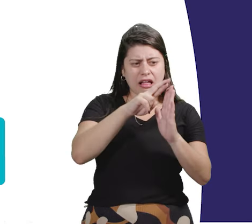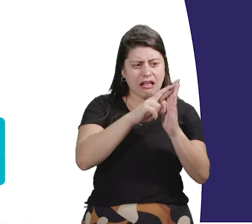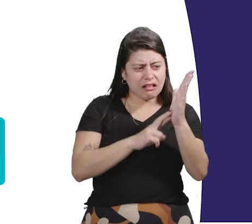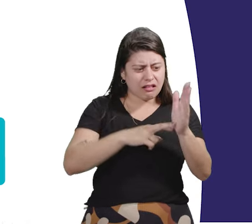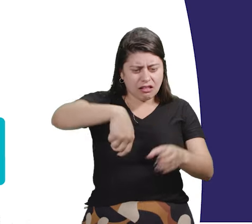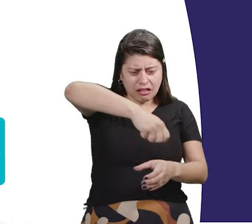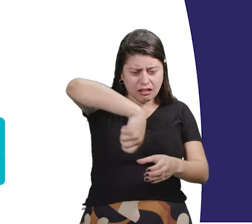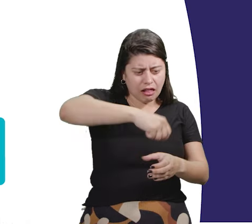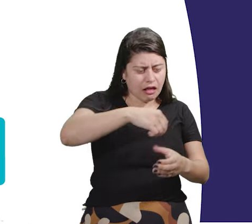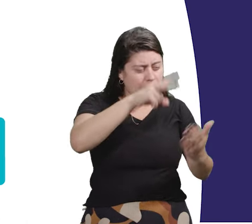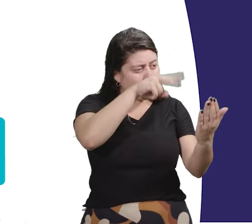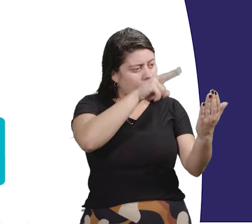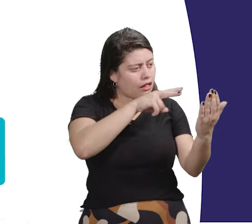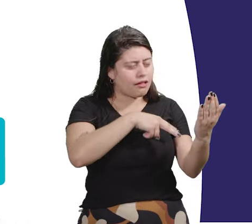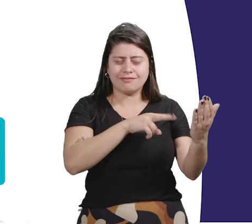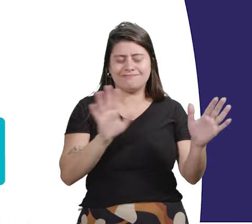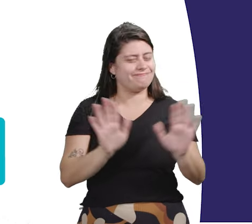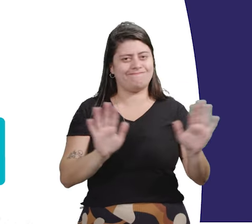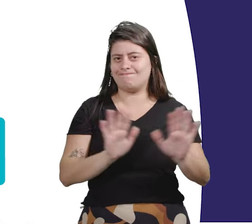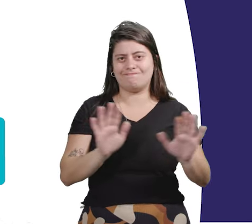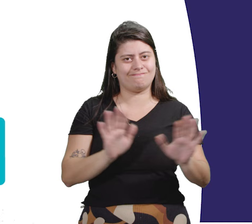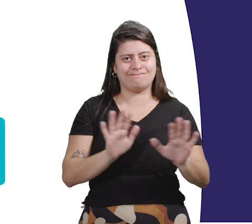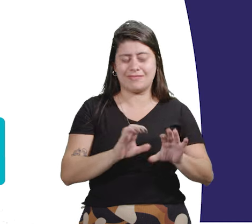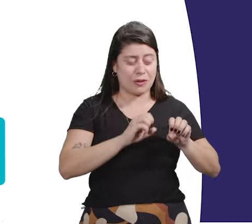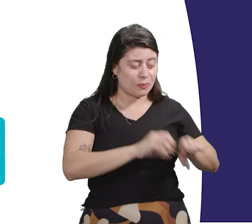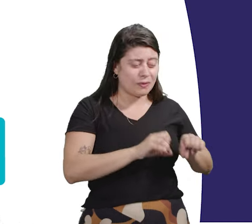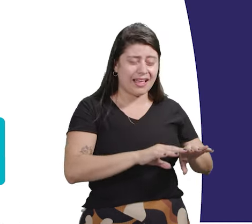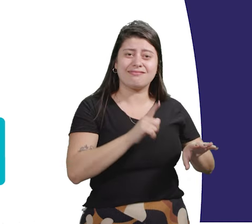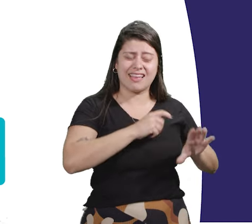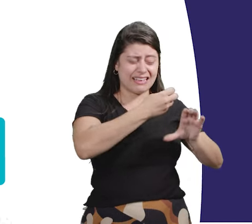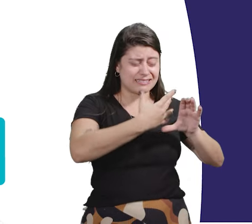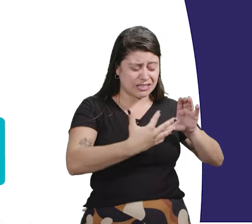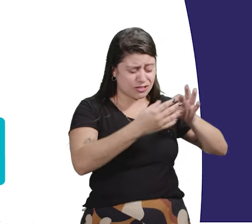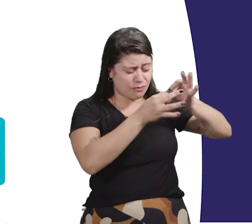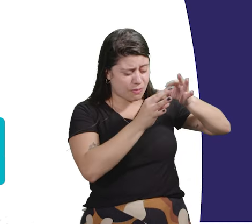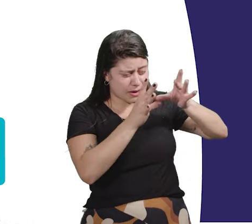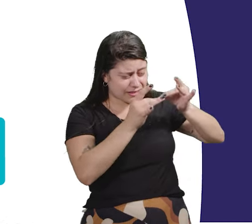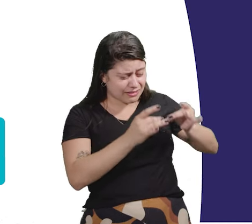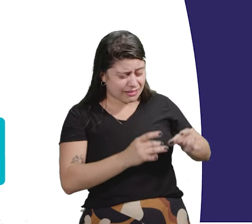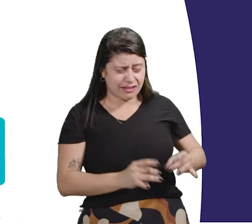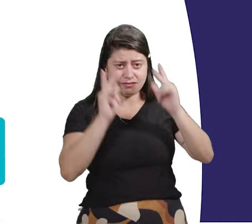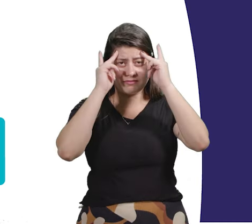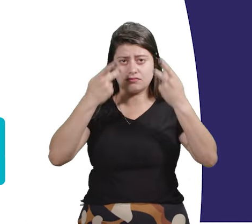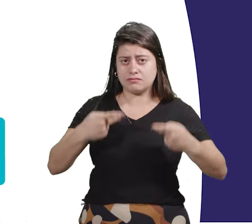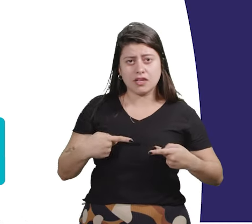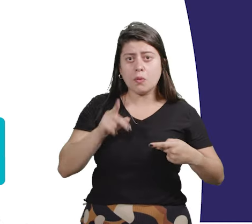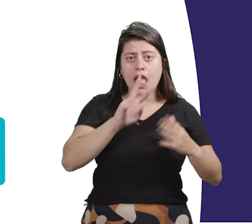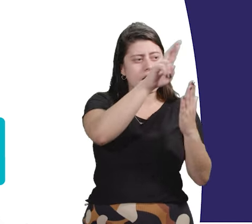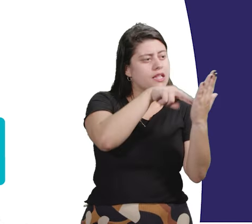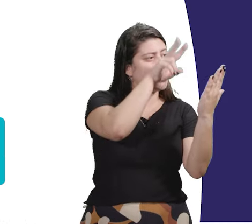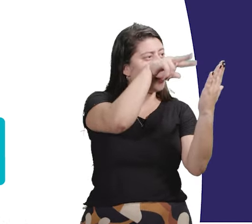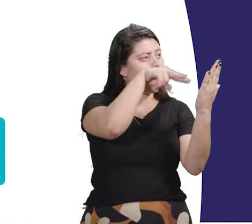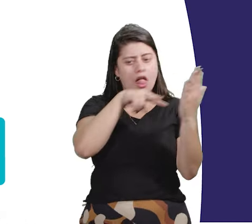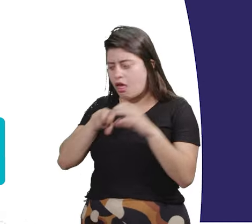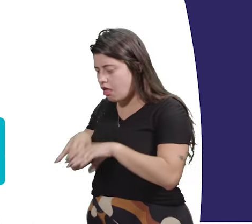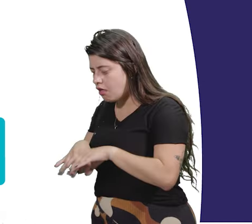Educar alguém abrange todos os aspectos do ser humano, portanto, não para dar uma receita para a gente, mas para debater sobre o assunto e tentar dar